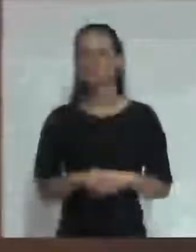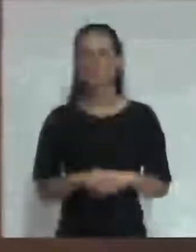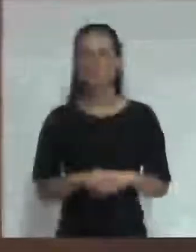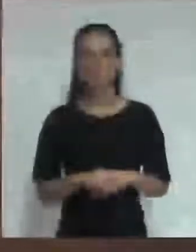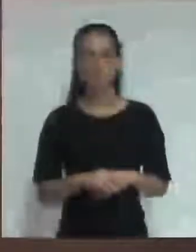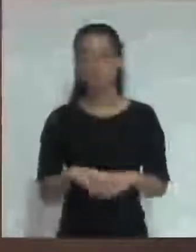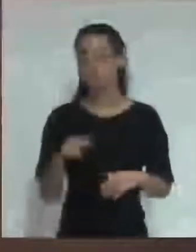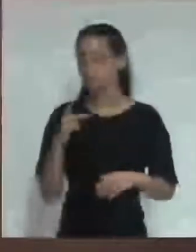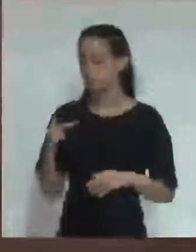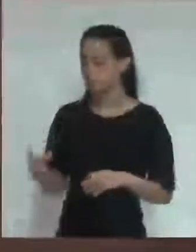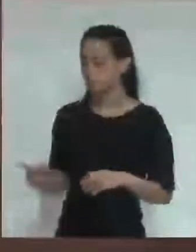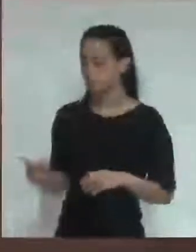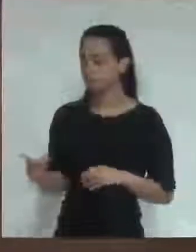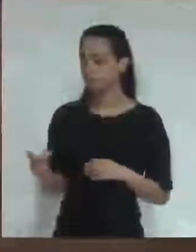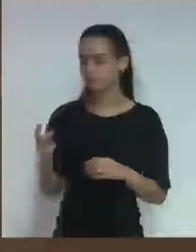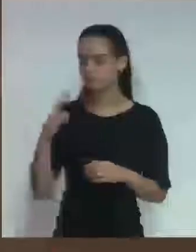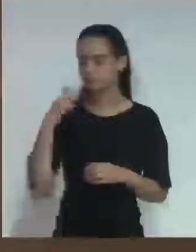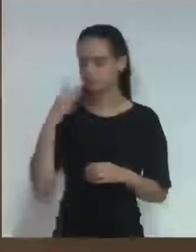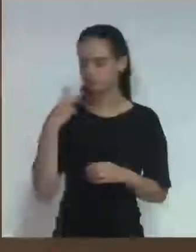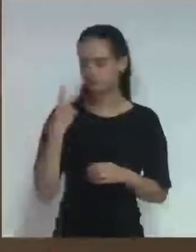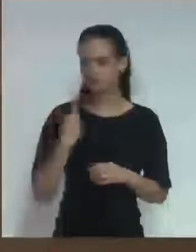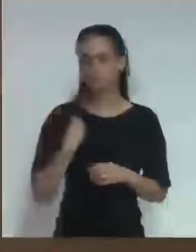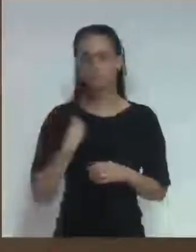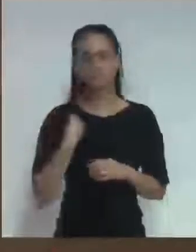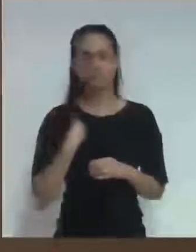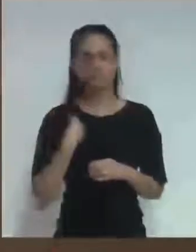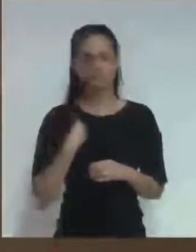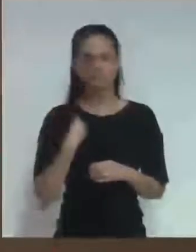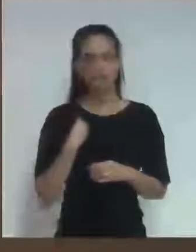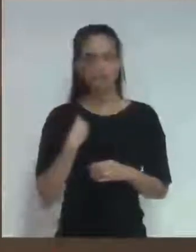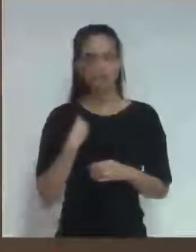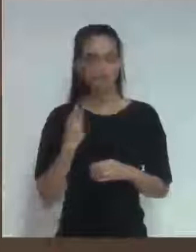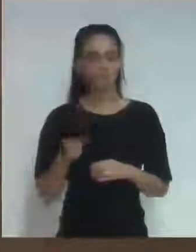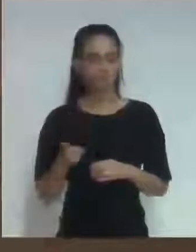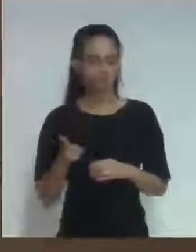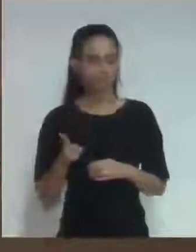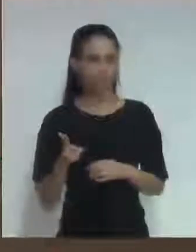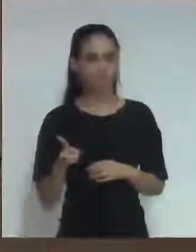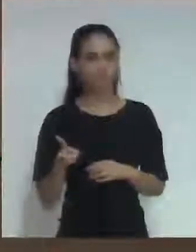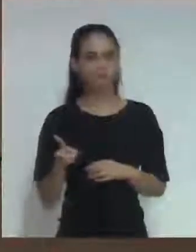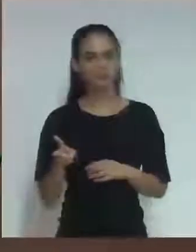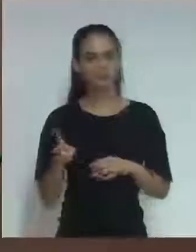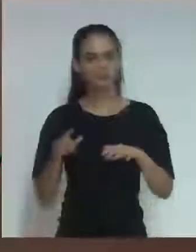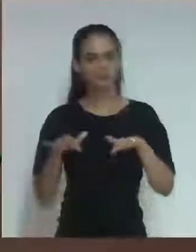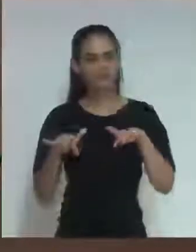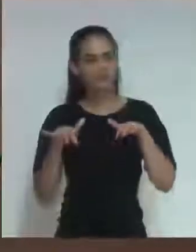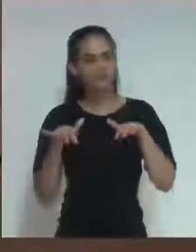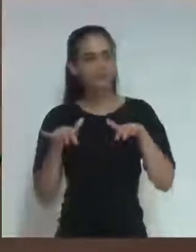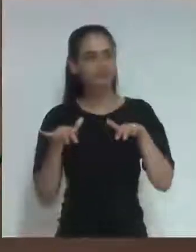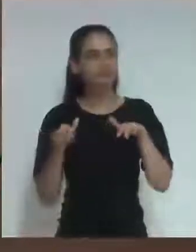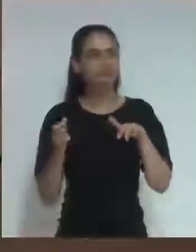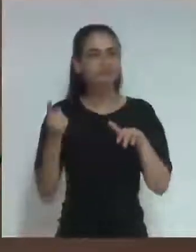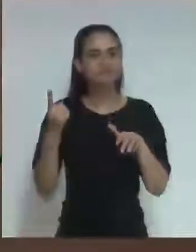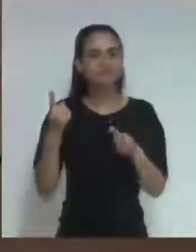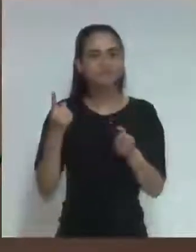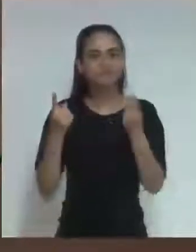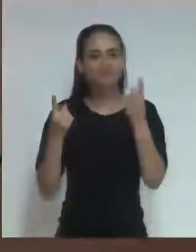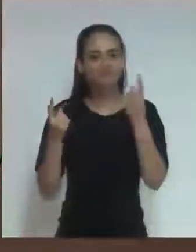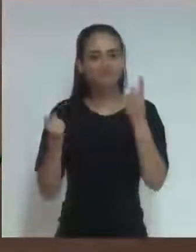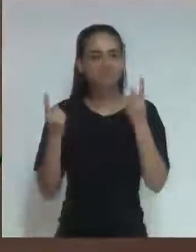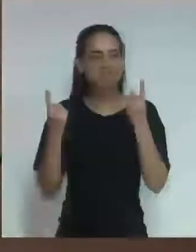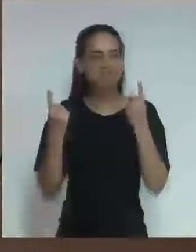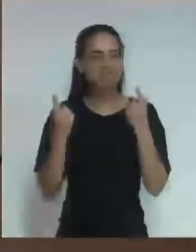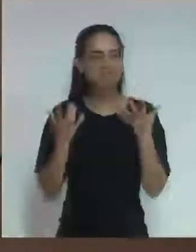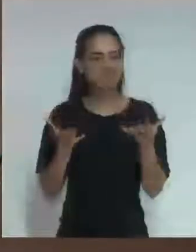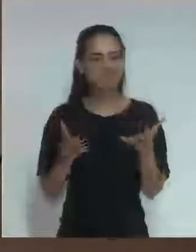Senhor presidente, senhores vereadores e vereadoras que ainda resistem, público, que também, aliás, público não é imprensa,